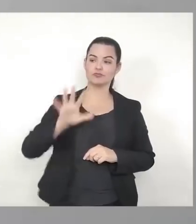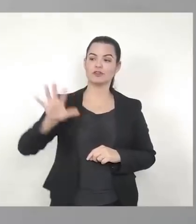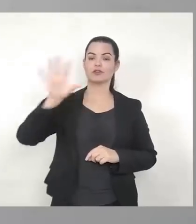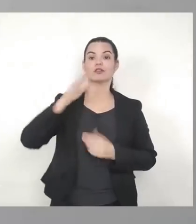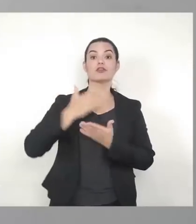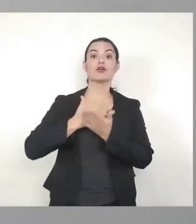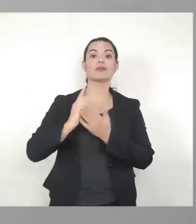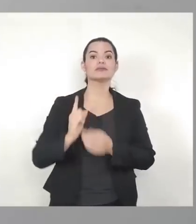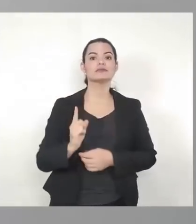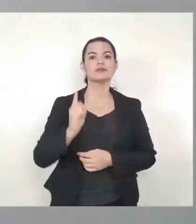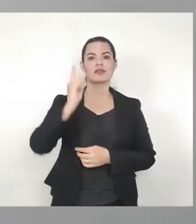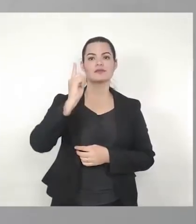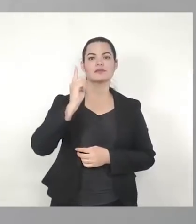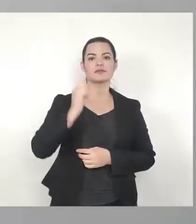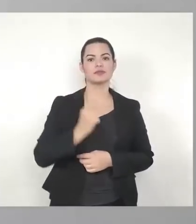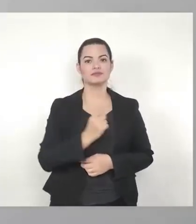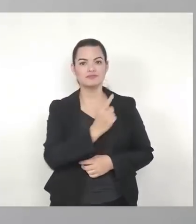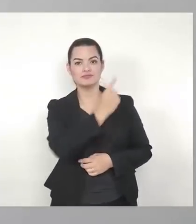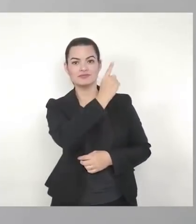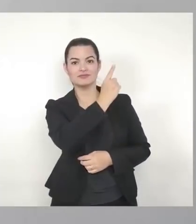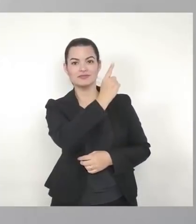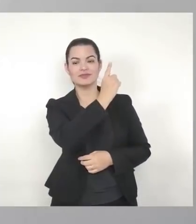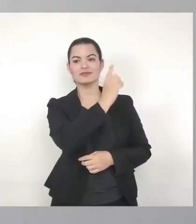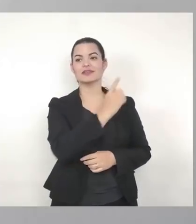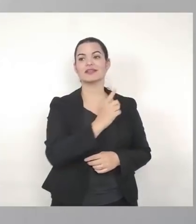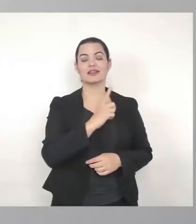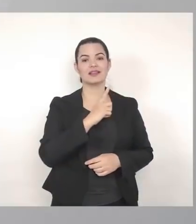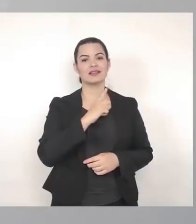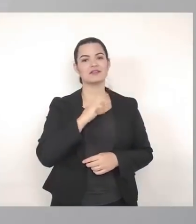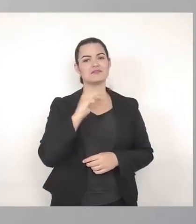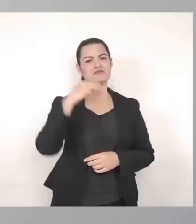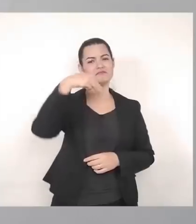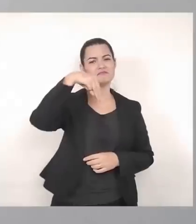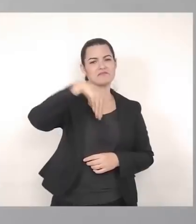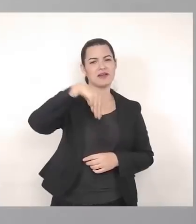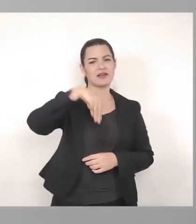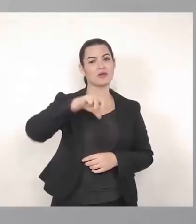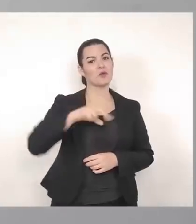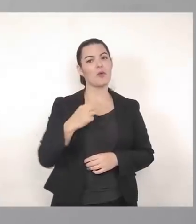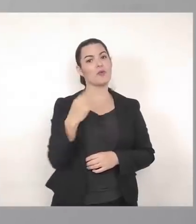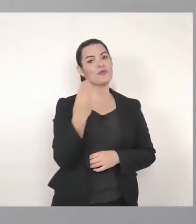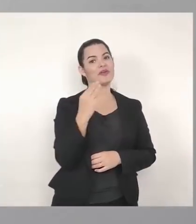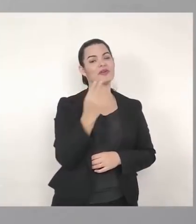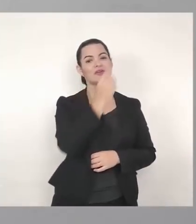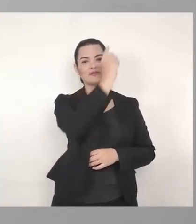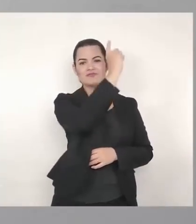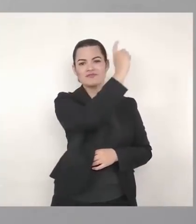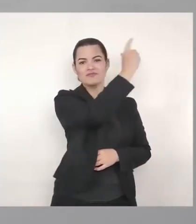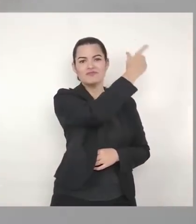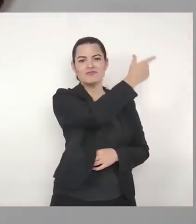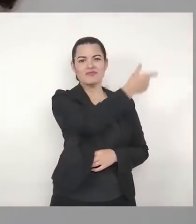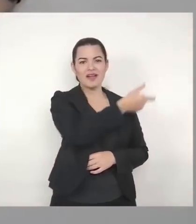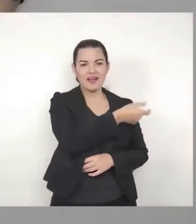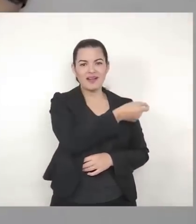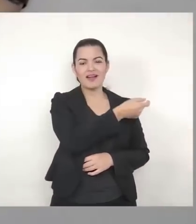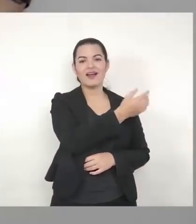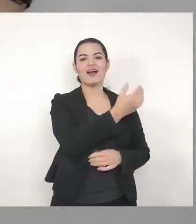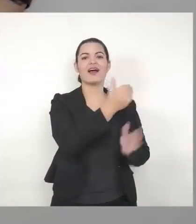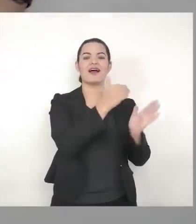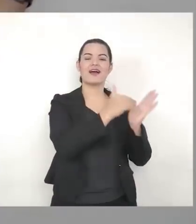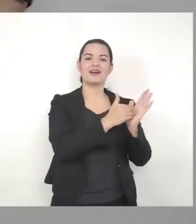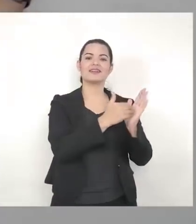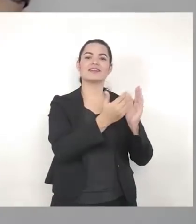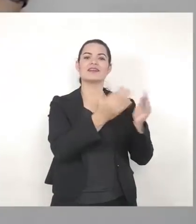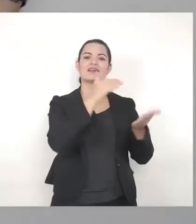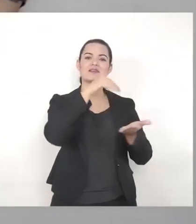em cima, tá bom? Onde nós temos o Maranhão, pega toda essa parte aqui, ó, e vem até